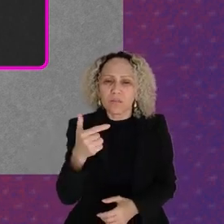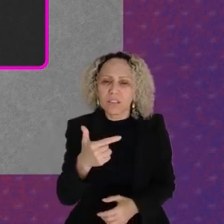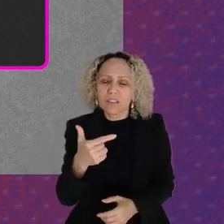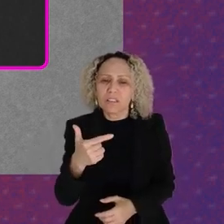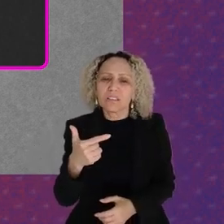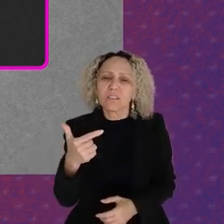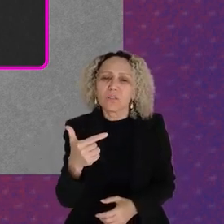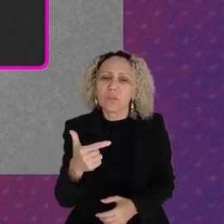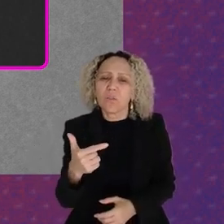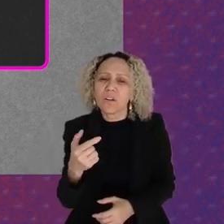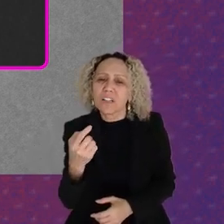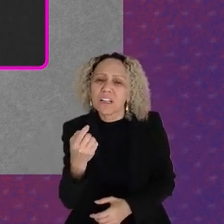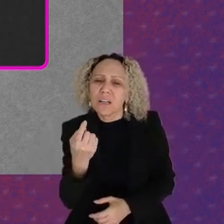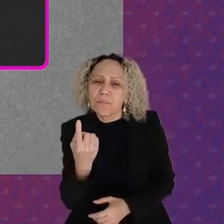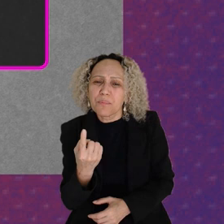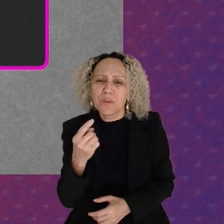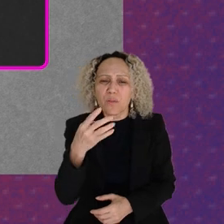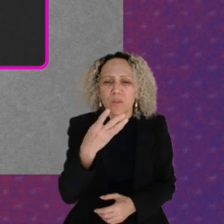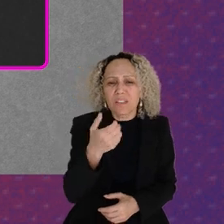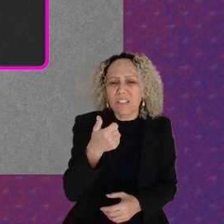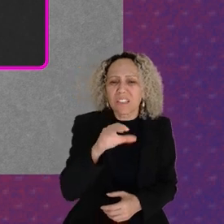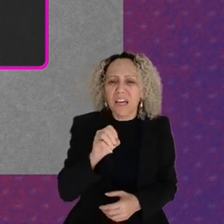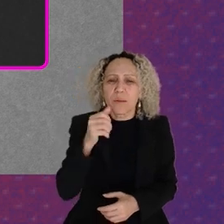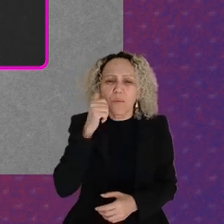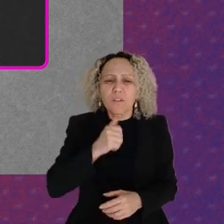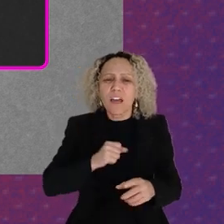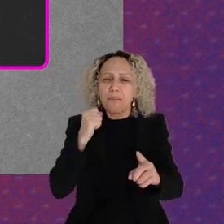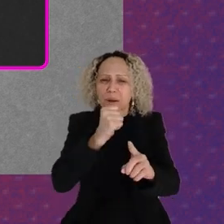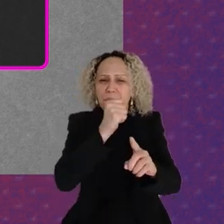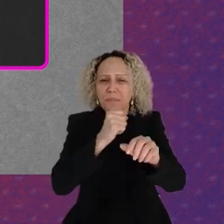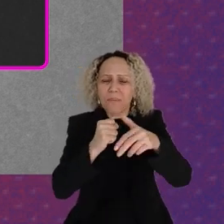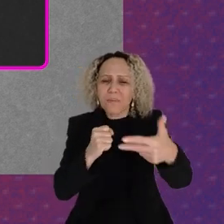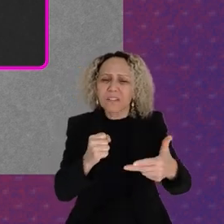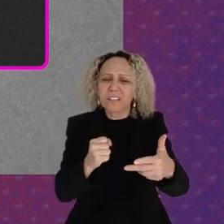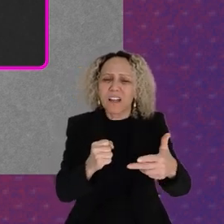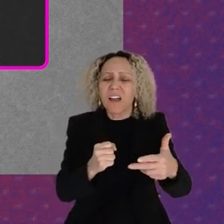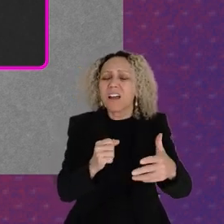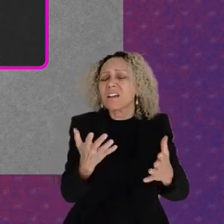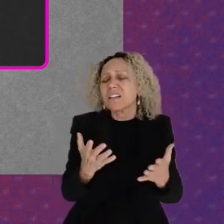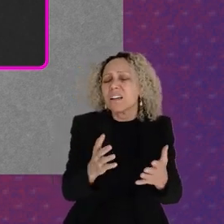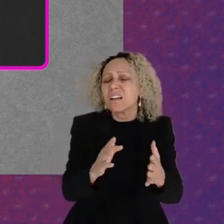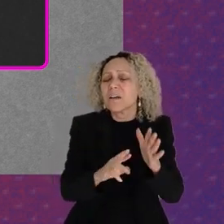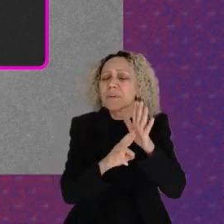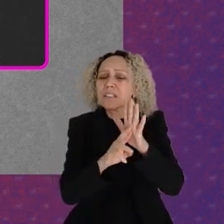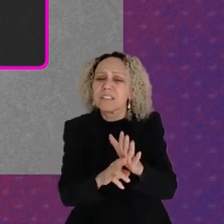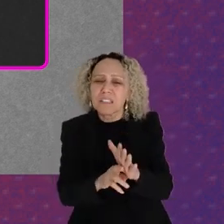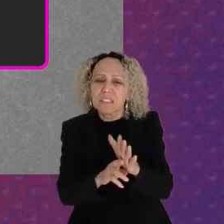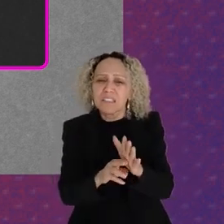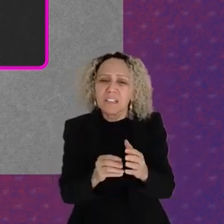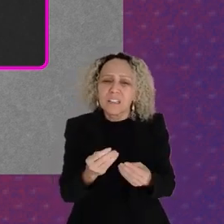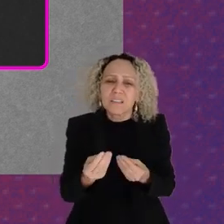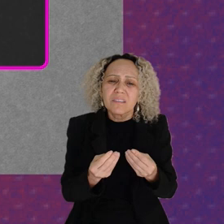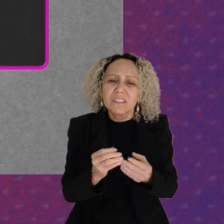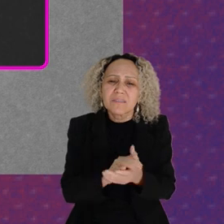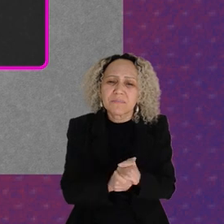mulheres. Este número representa um aumento de 5,5% em relação a 2021, quando foram